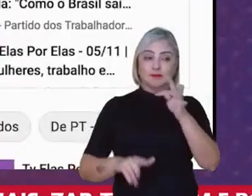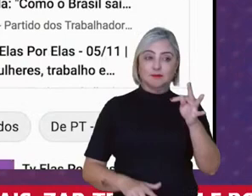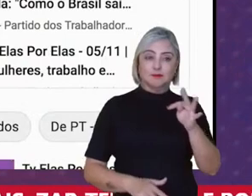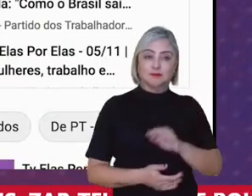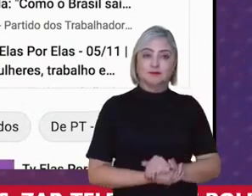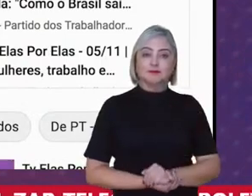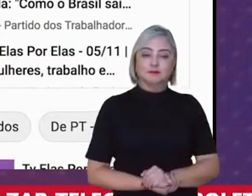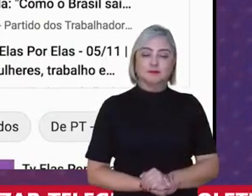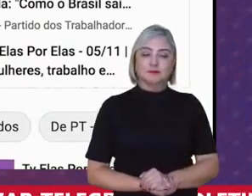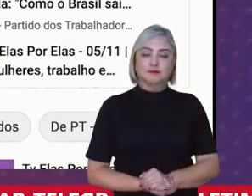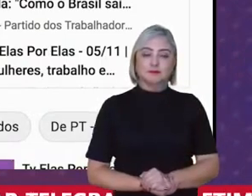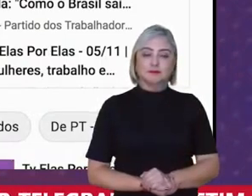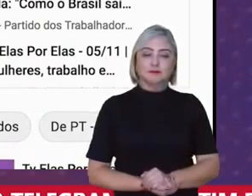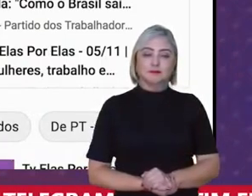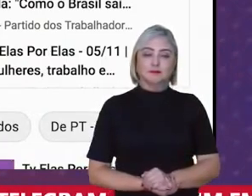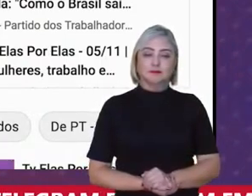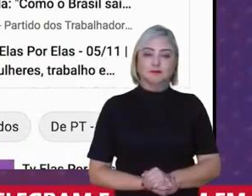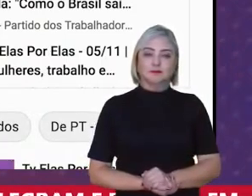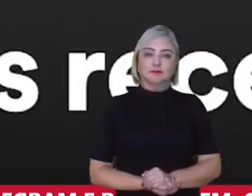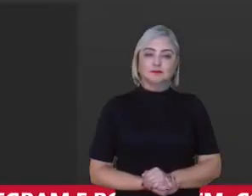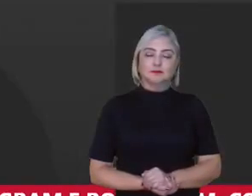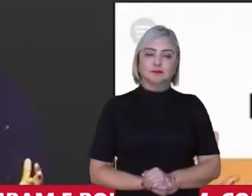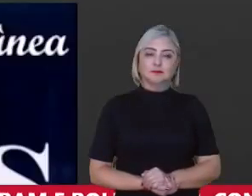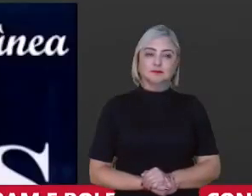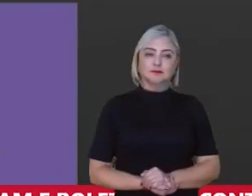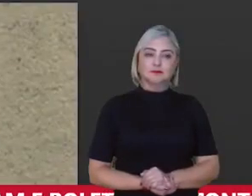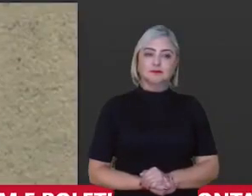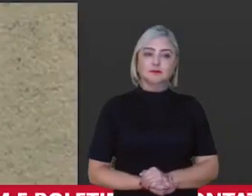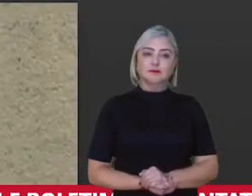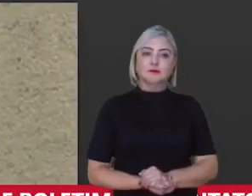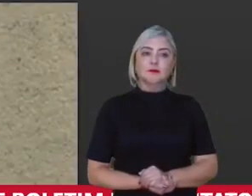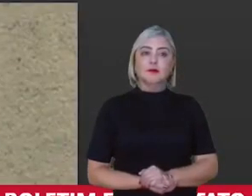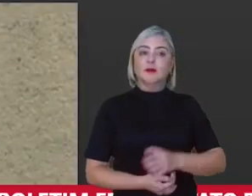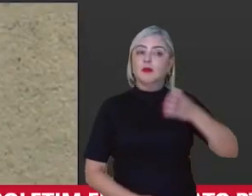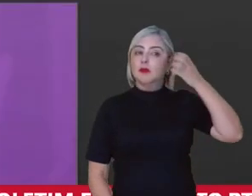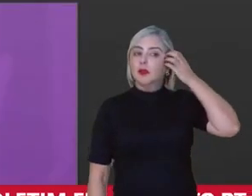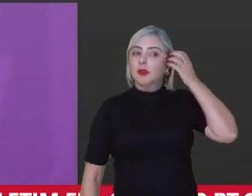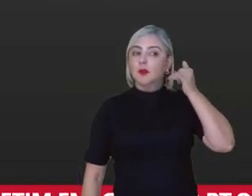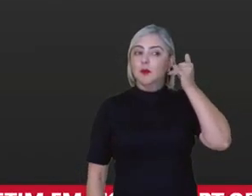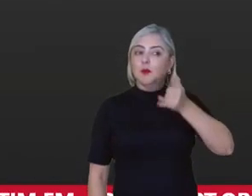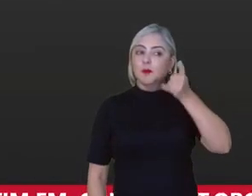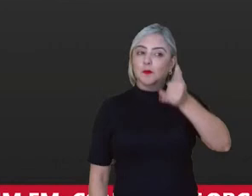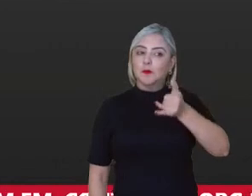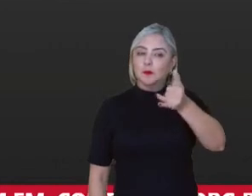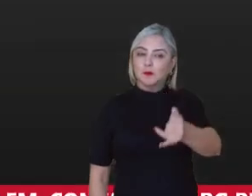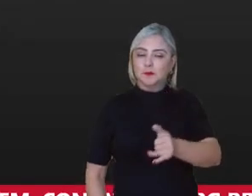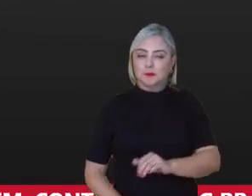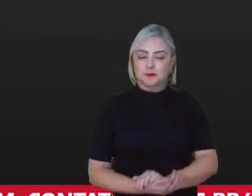e em formato de podcast no Spotify.